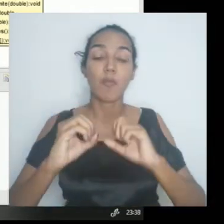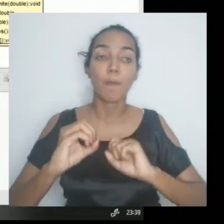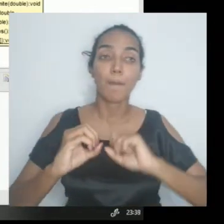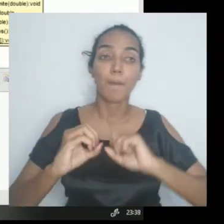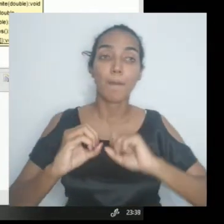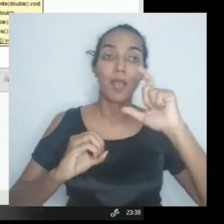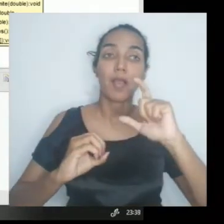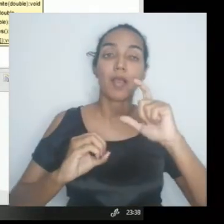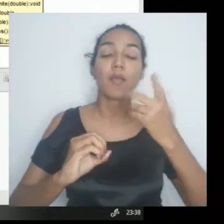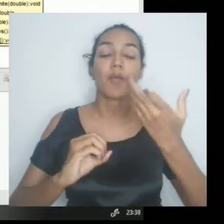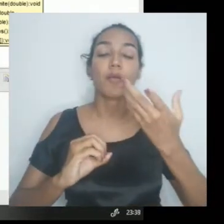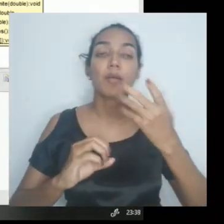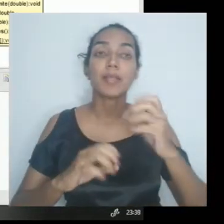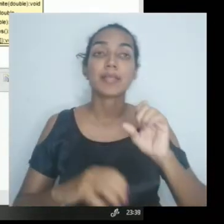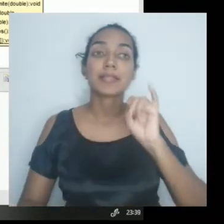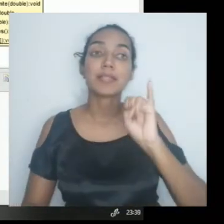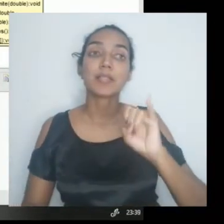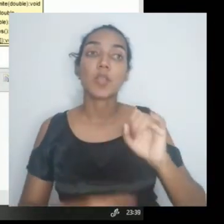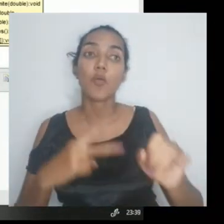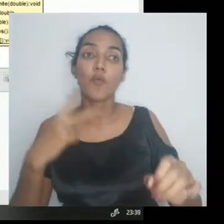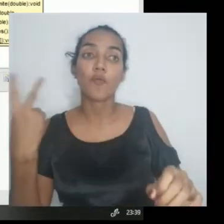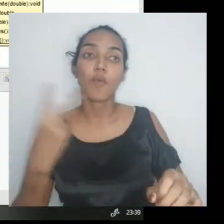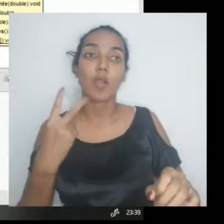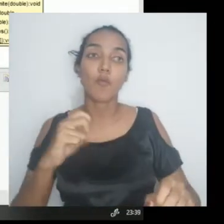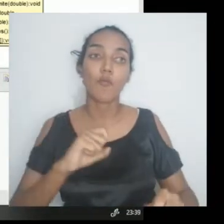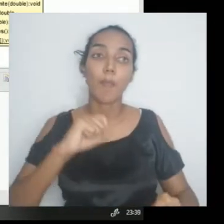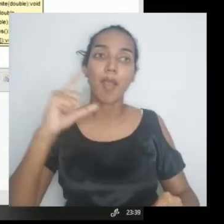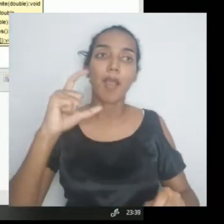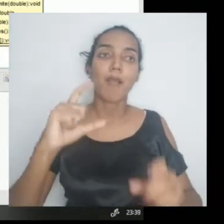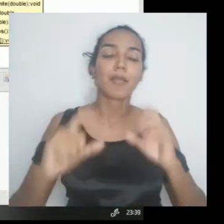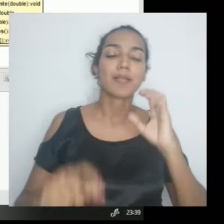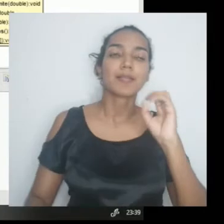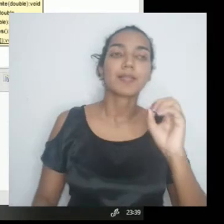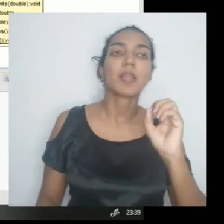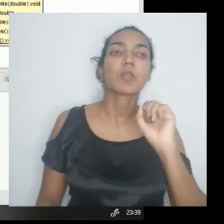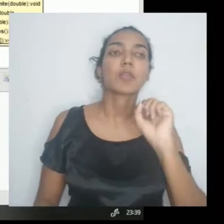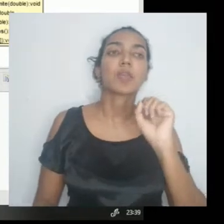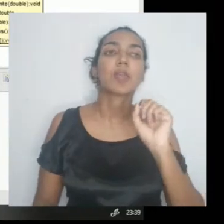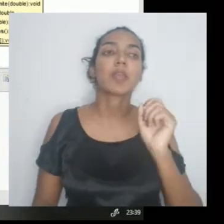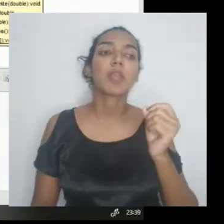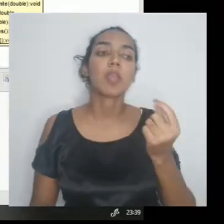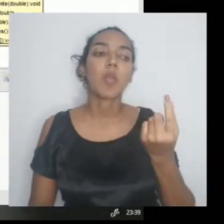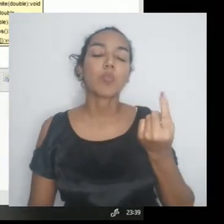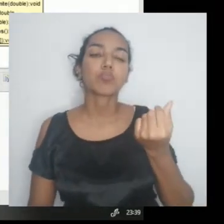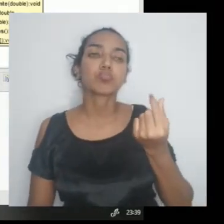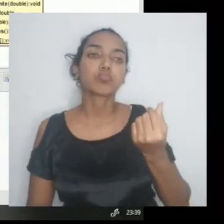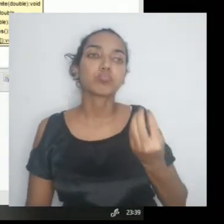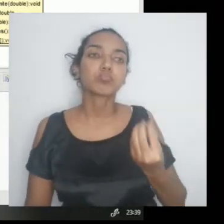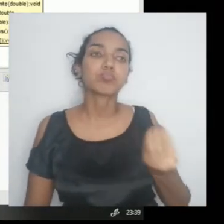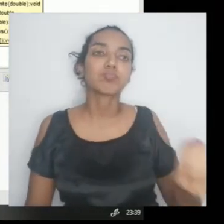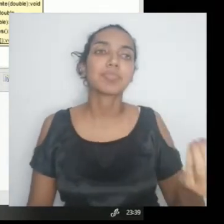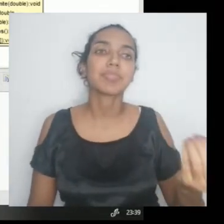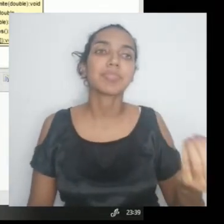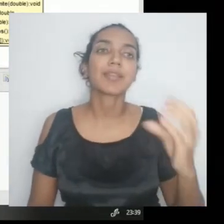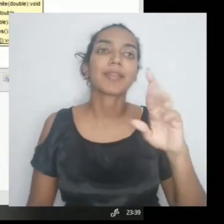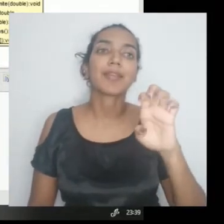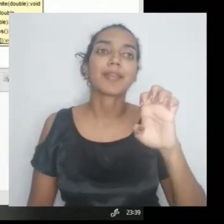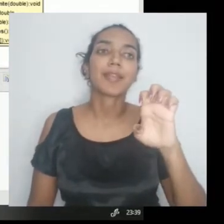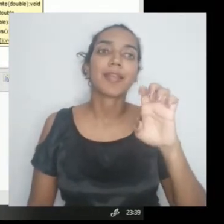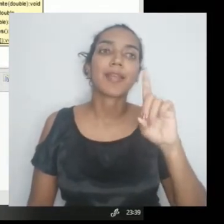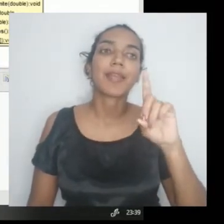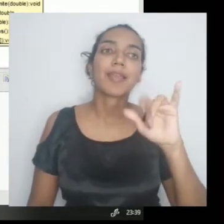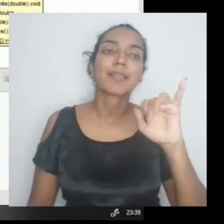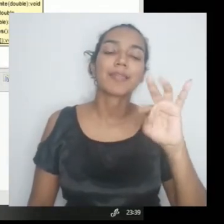for maior do que zero, eu credito. Por quê? Se eu creditar um valor negativo, eu estou fazendo um débito. Então, não faria muito sentido eu creditar um